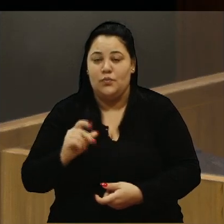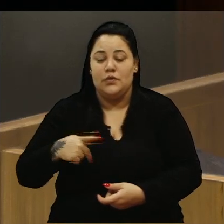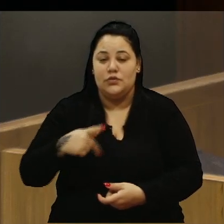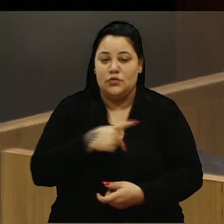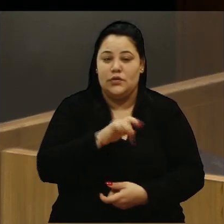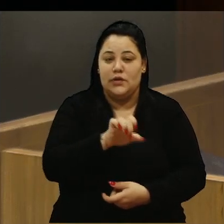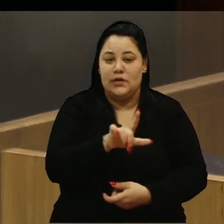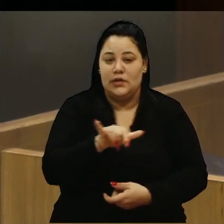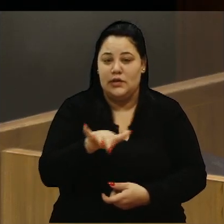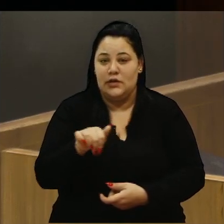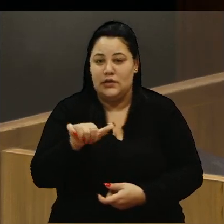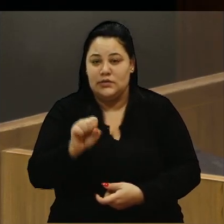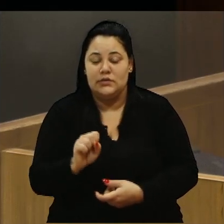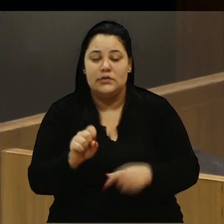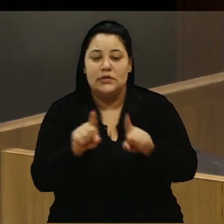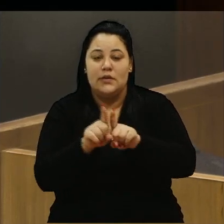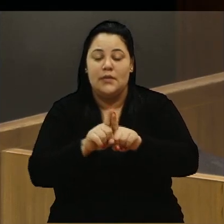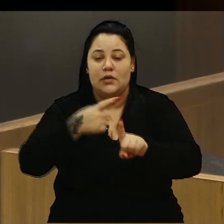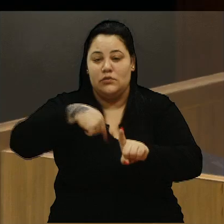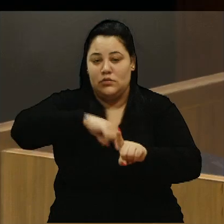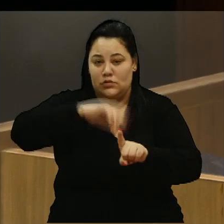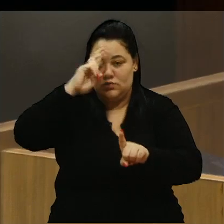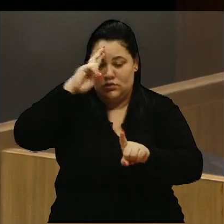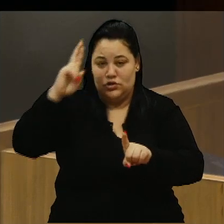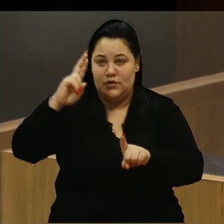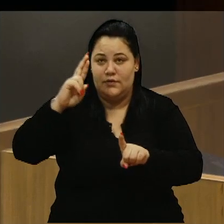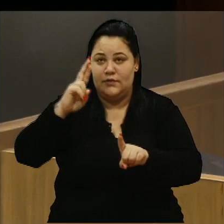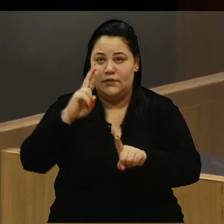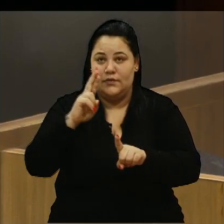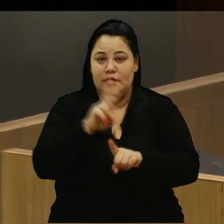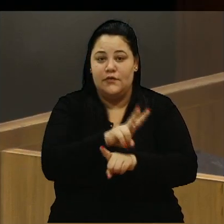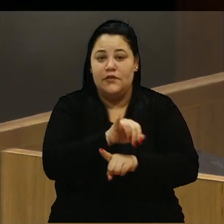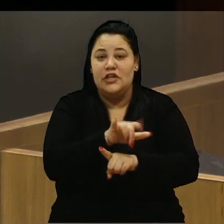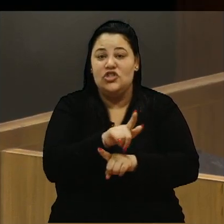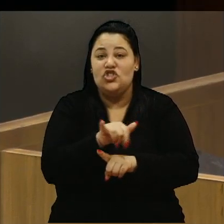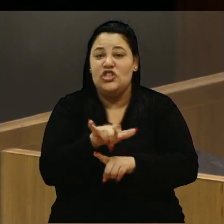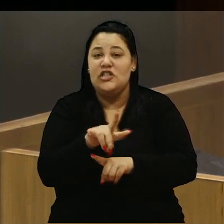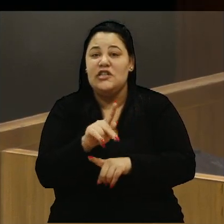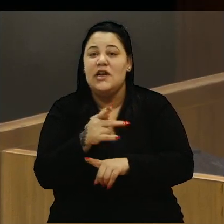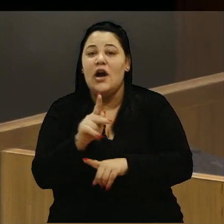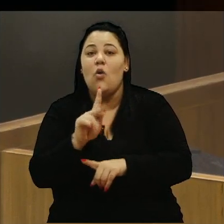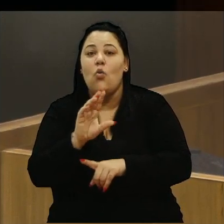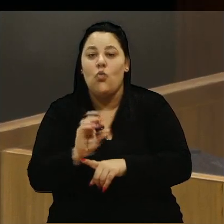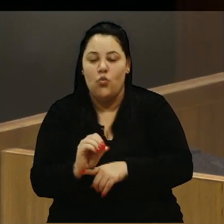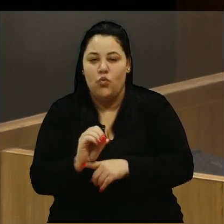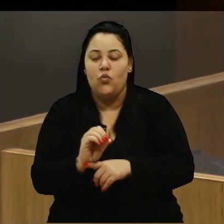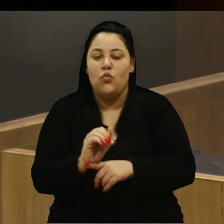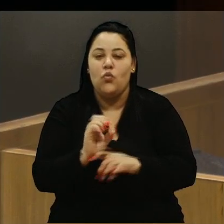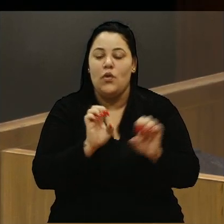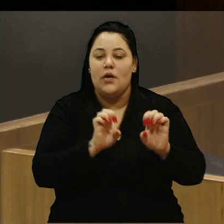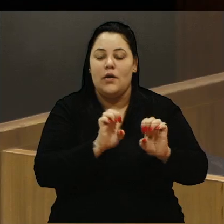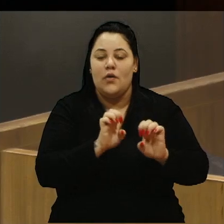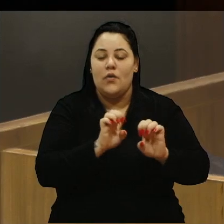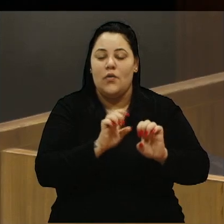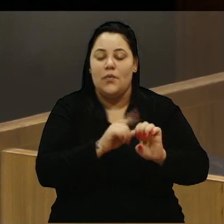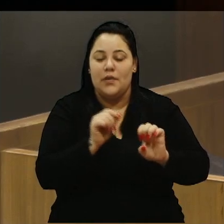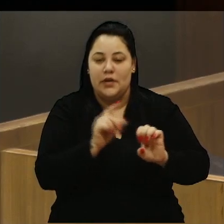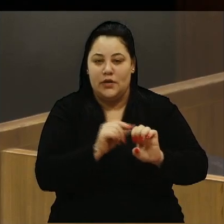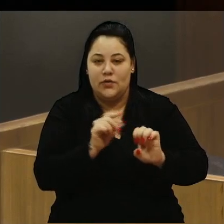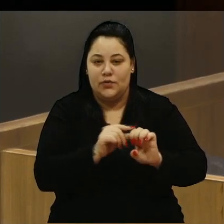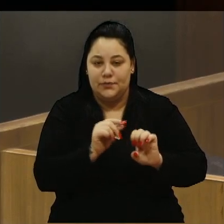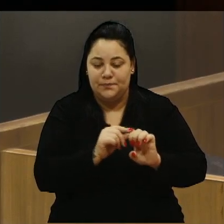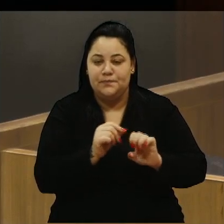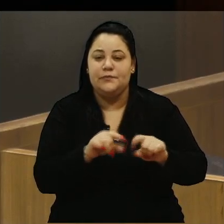nosso diretor do Vigilhão Remanescentes do Monte, o empresário Lineu Fernandes e todos os demais